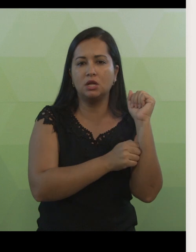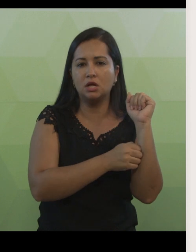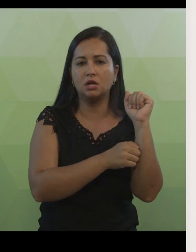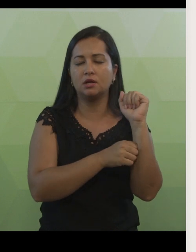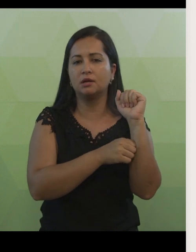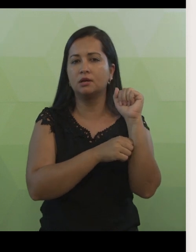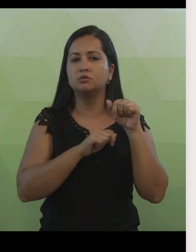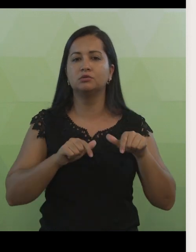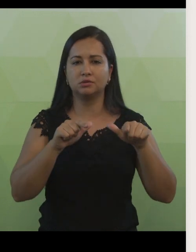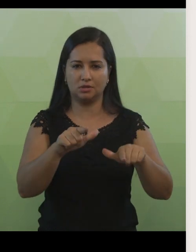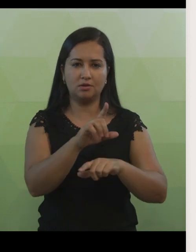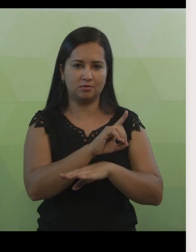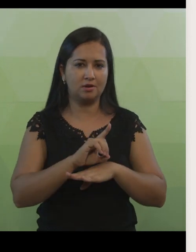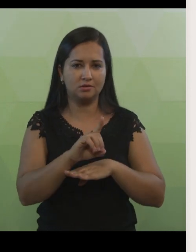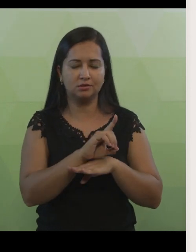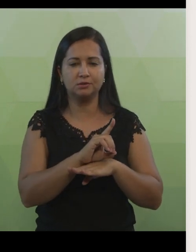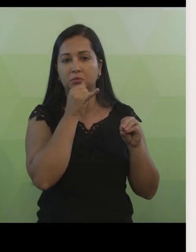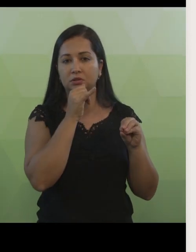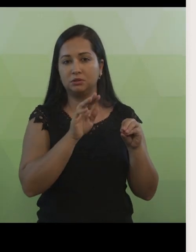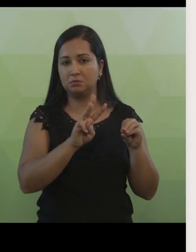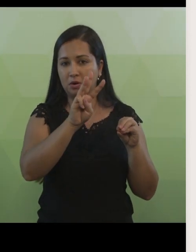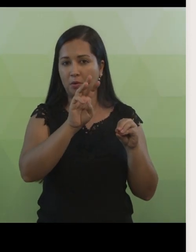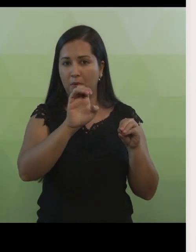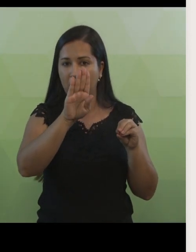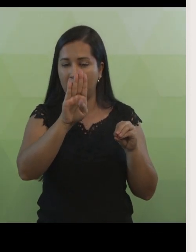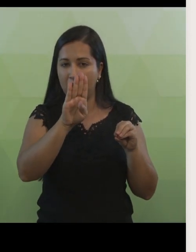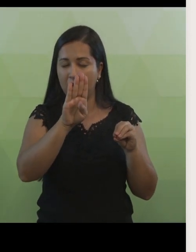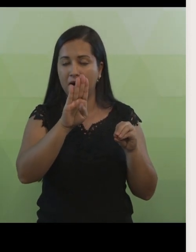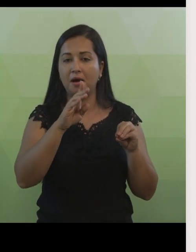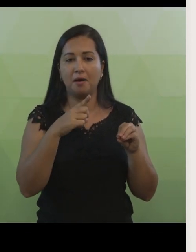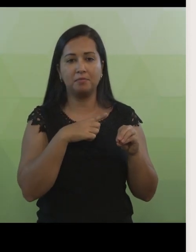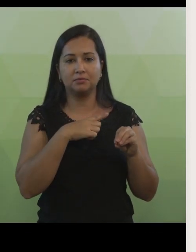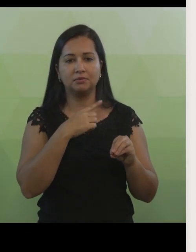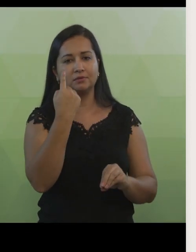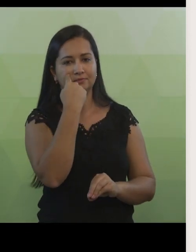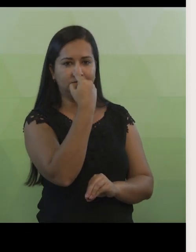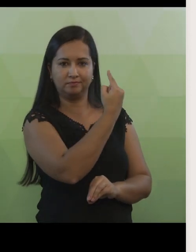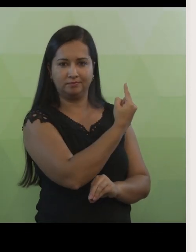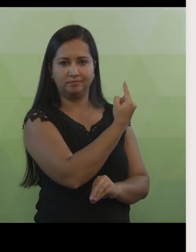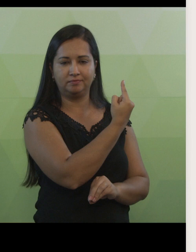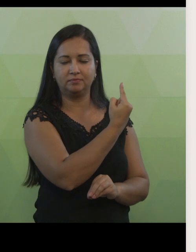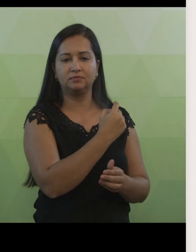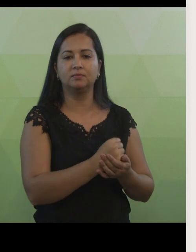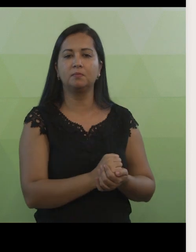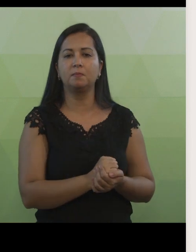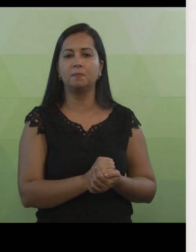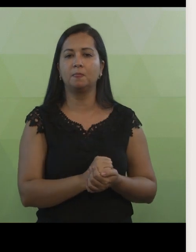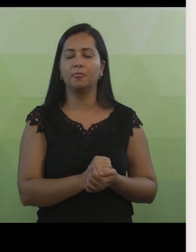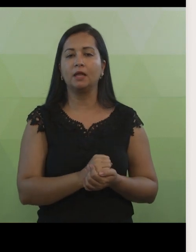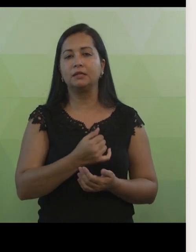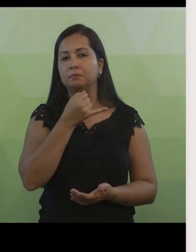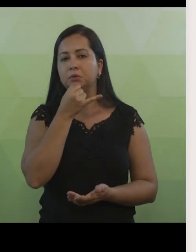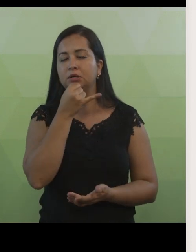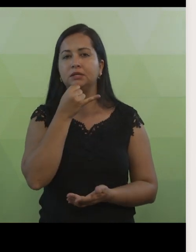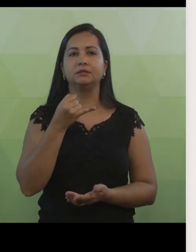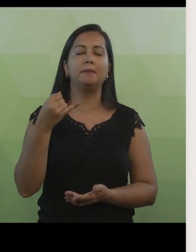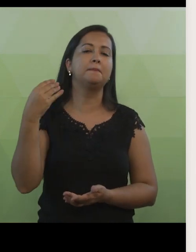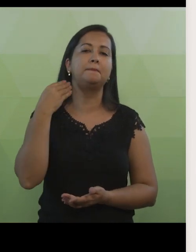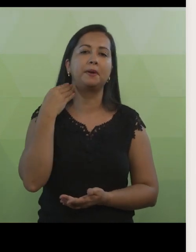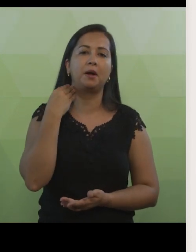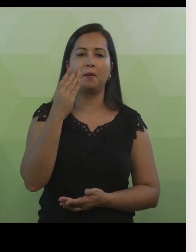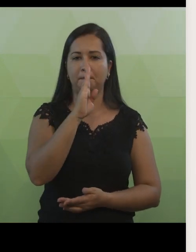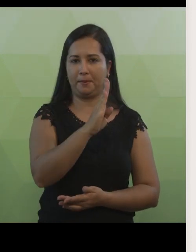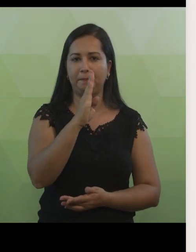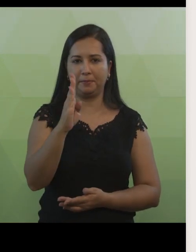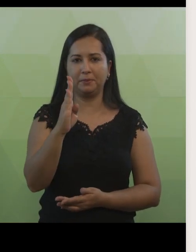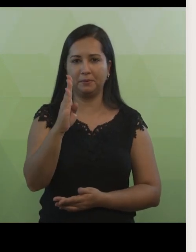ser armazenado, por exemplo, em um servidor web, como no caso da figura que vocês veem aí. A gente está pegando